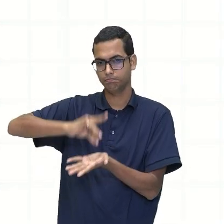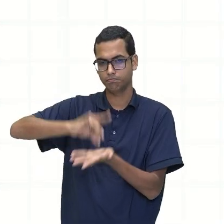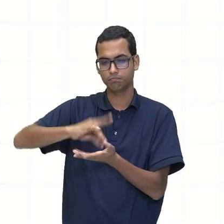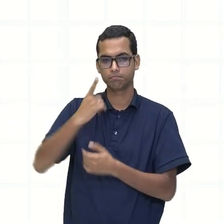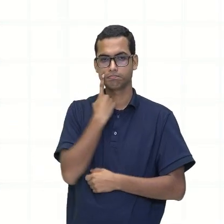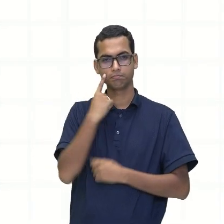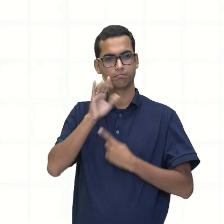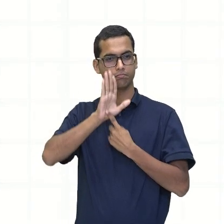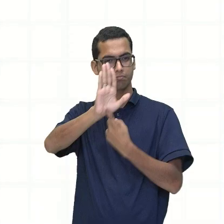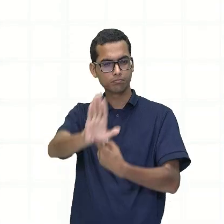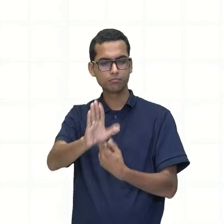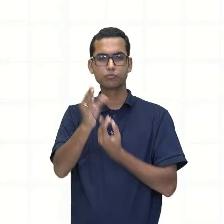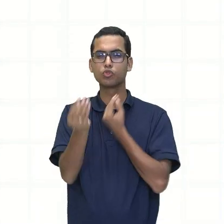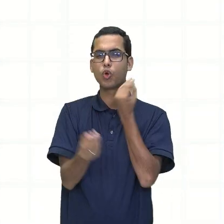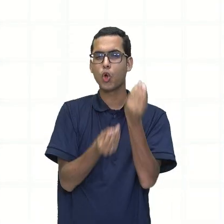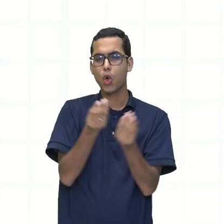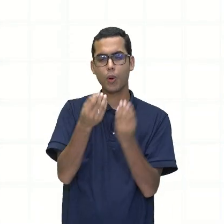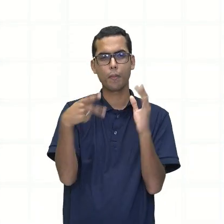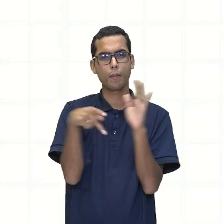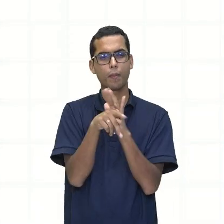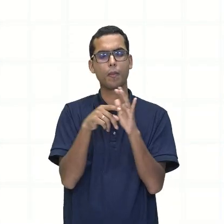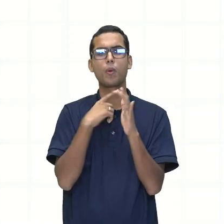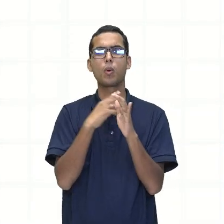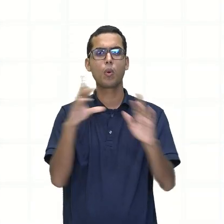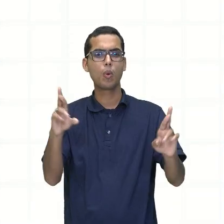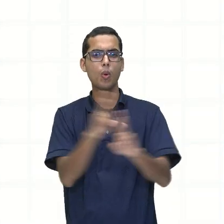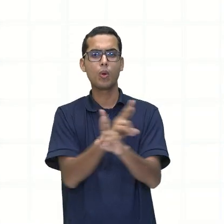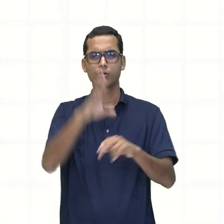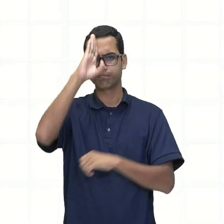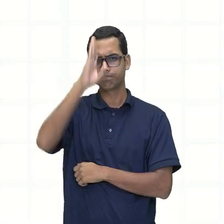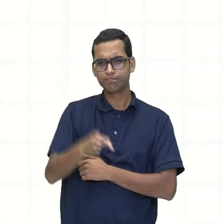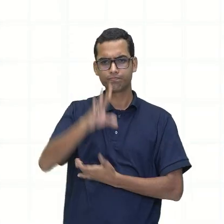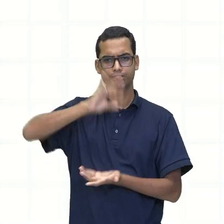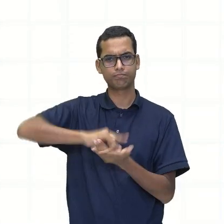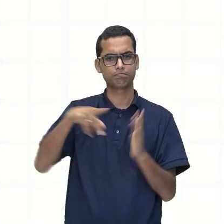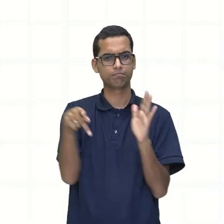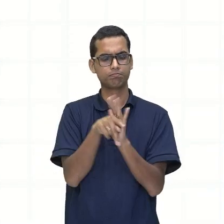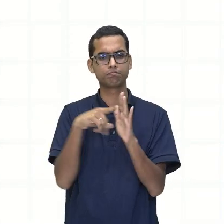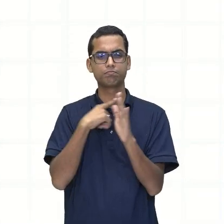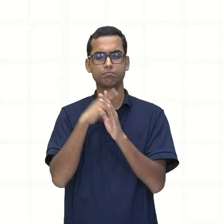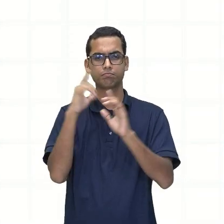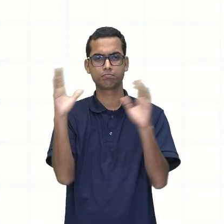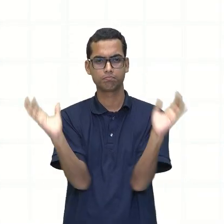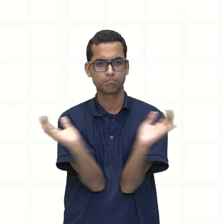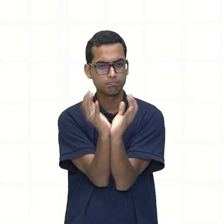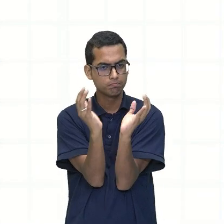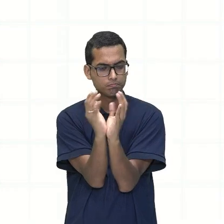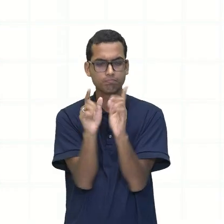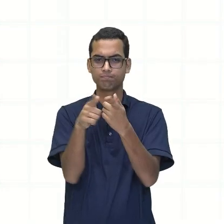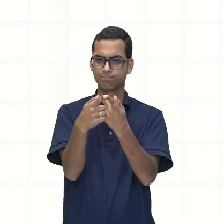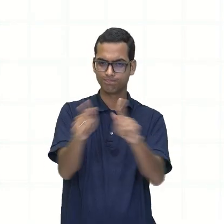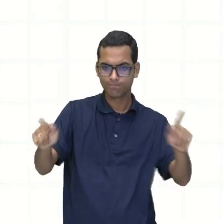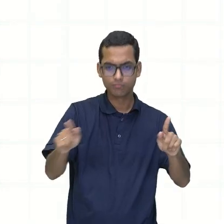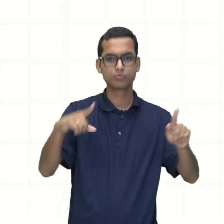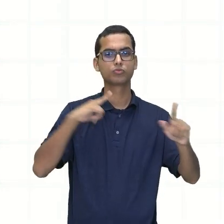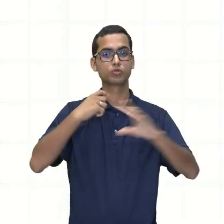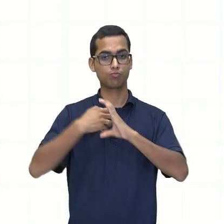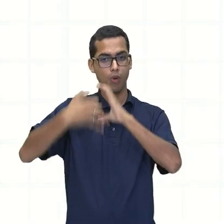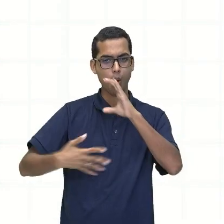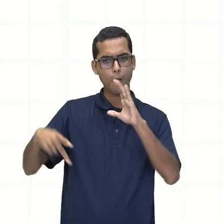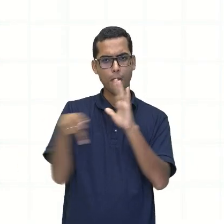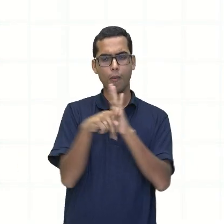ali se relacionando diretamente com esta classe gramatical, dando uma